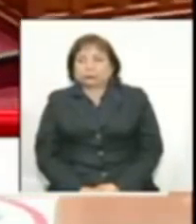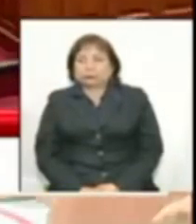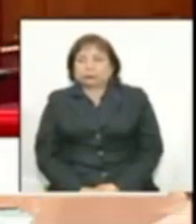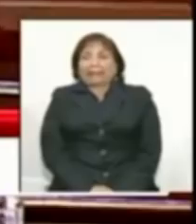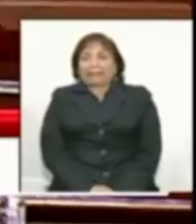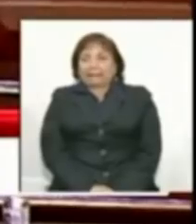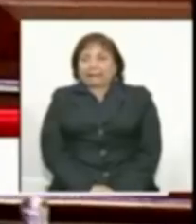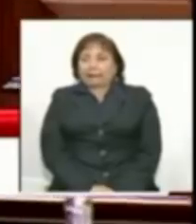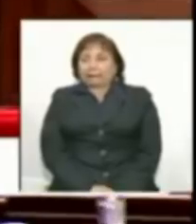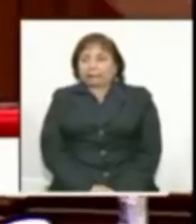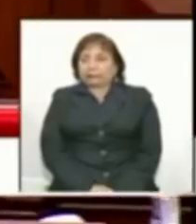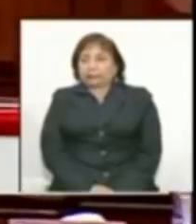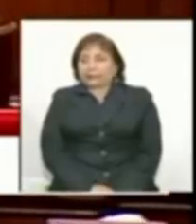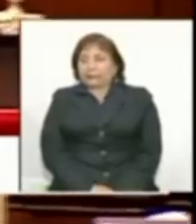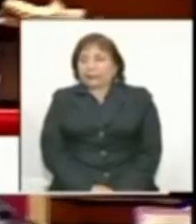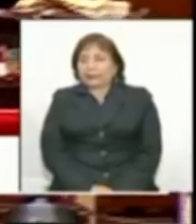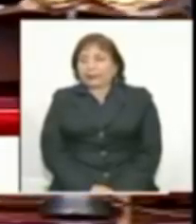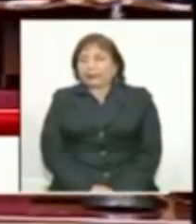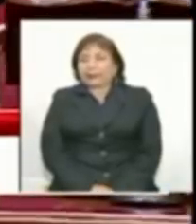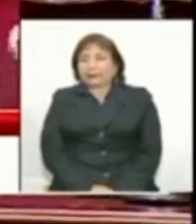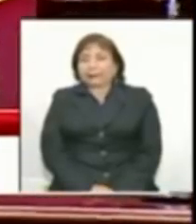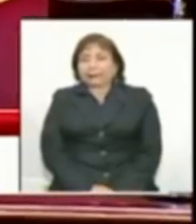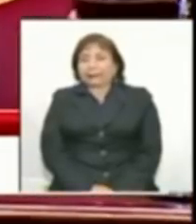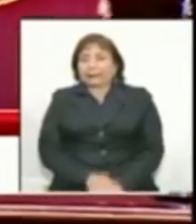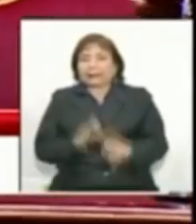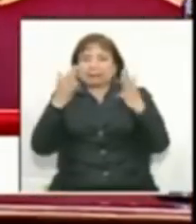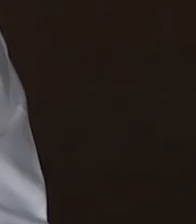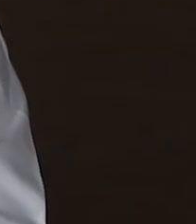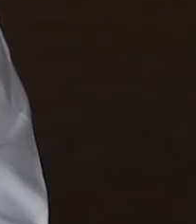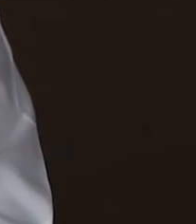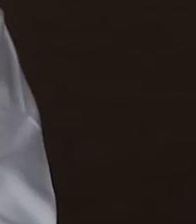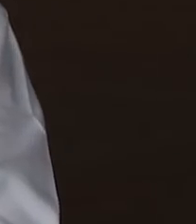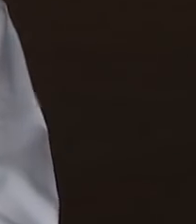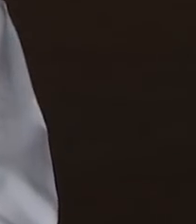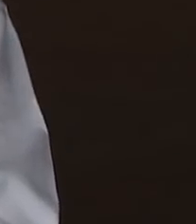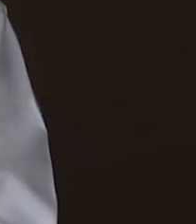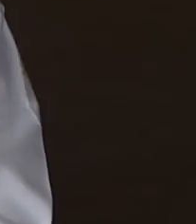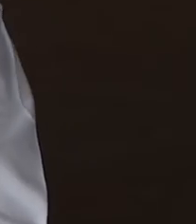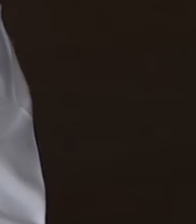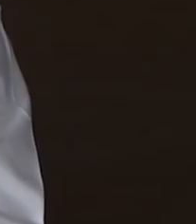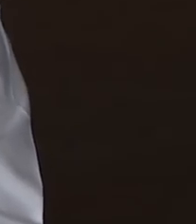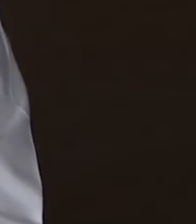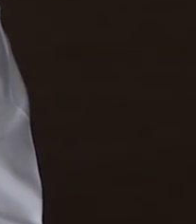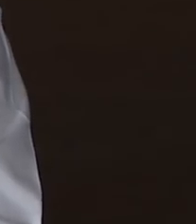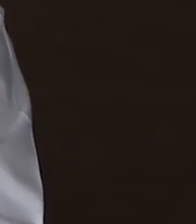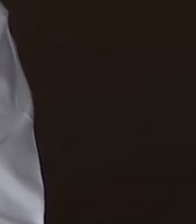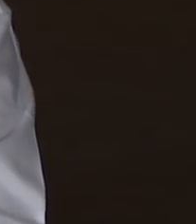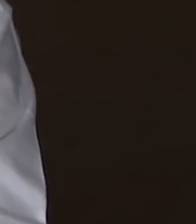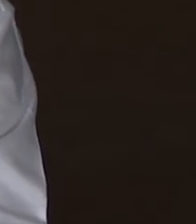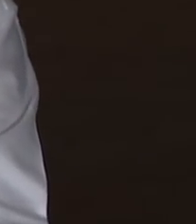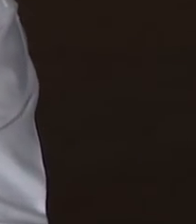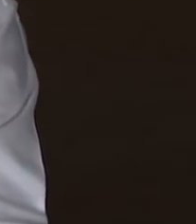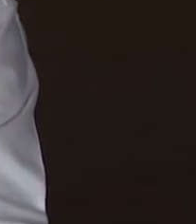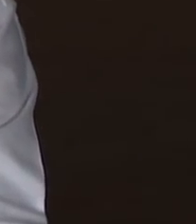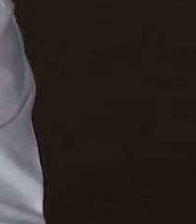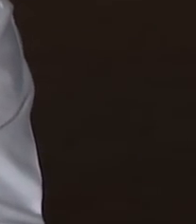de Merino. O escolhido vai ser o terceiro presidente em menos de uma semana, após o parlamento retirar o popular Martim Vizcarra do cargo em